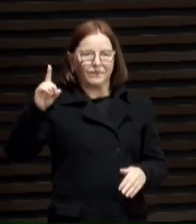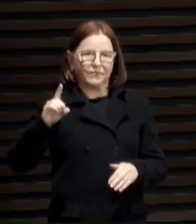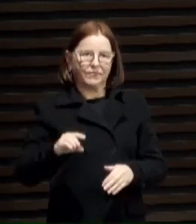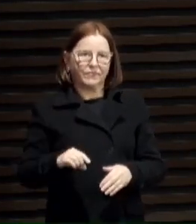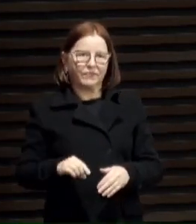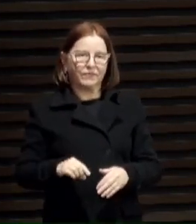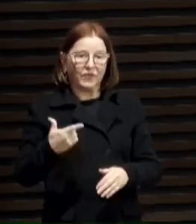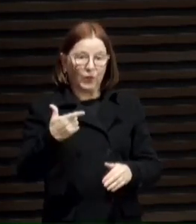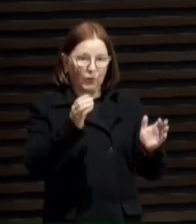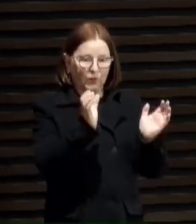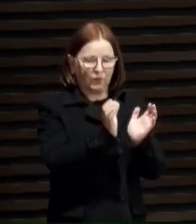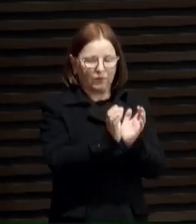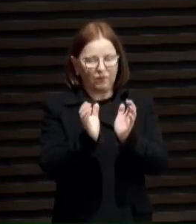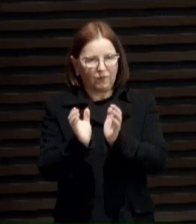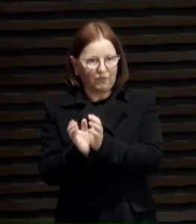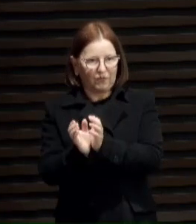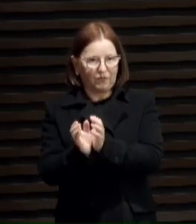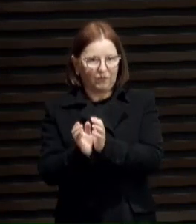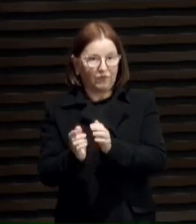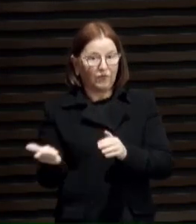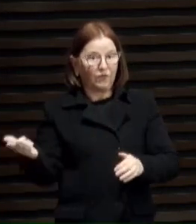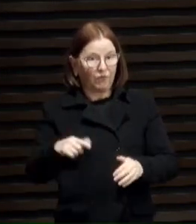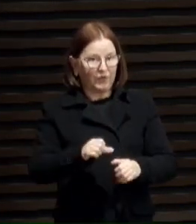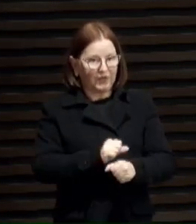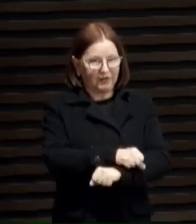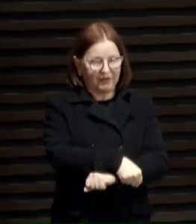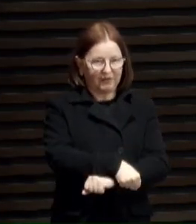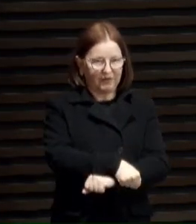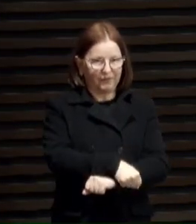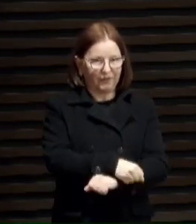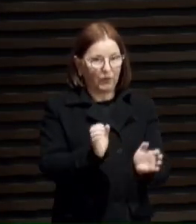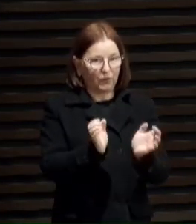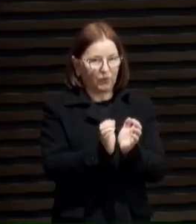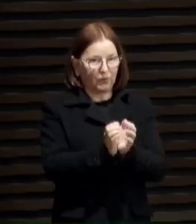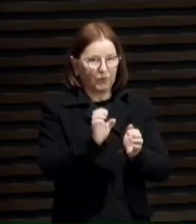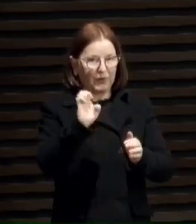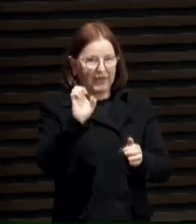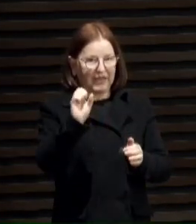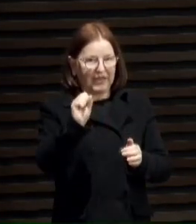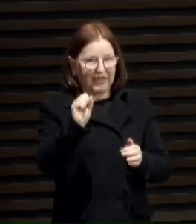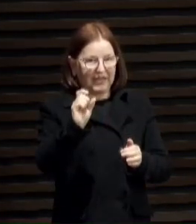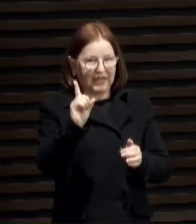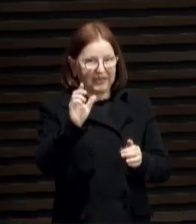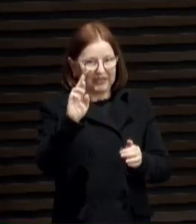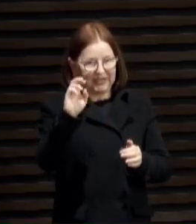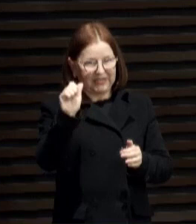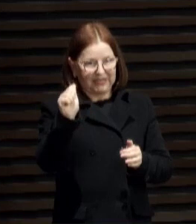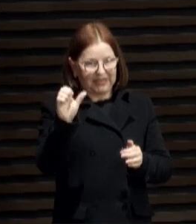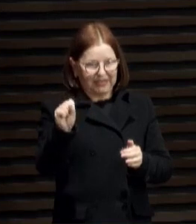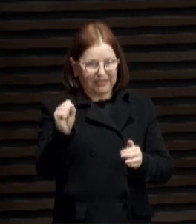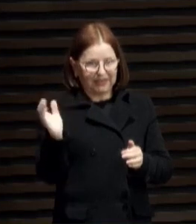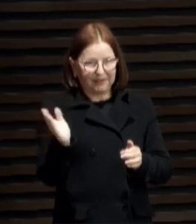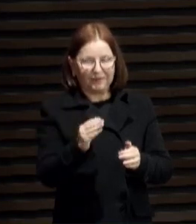2 grupos haviam retornado do cativeiro. O de Esdras, em 457 a.C., e o